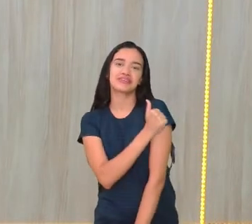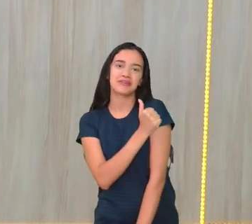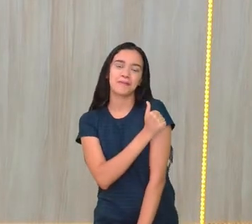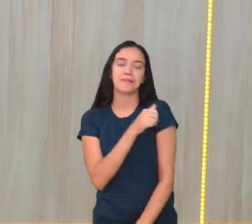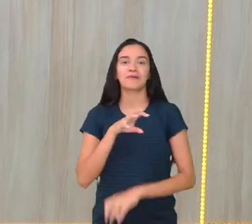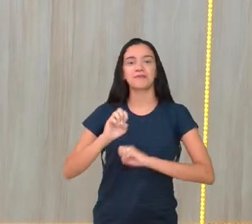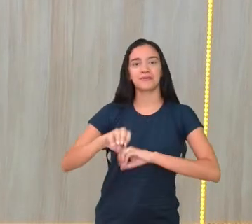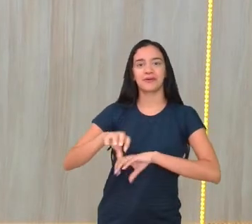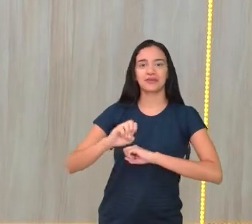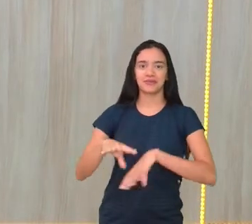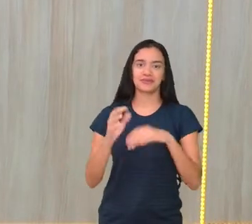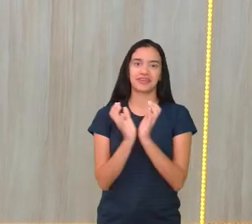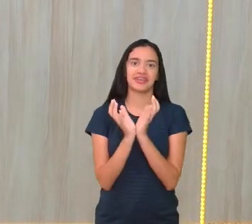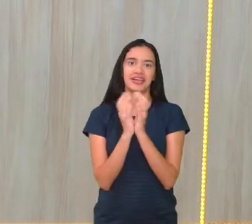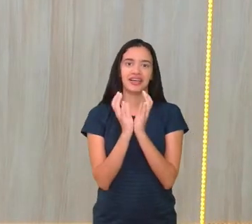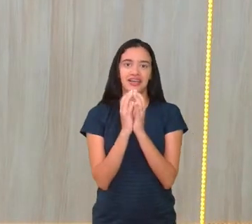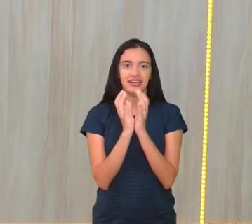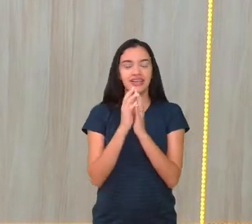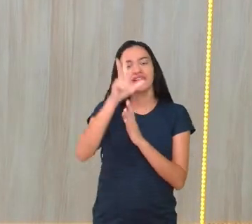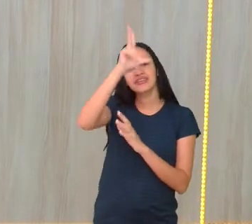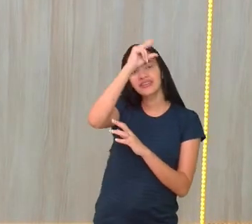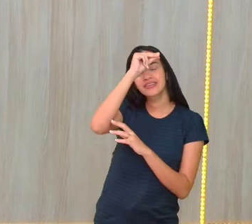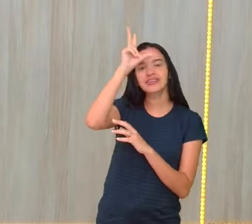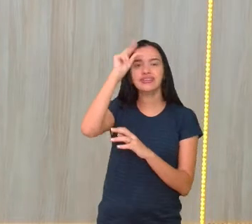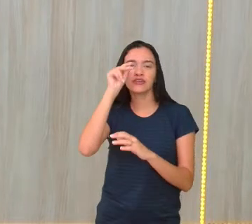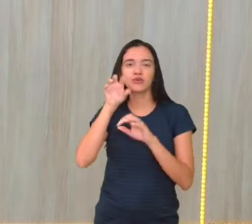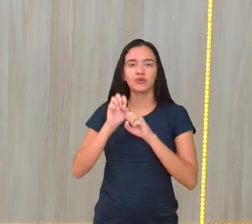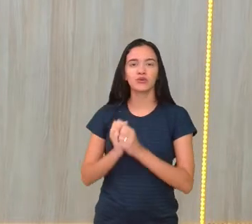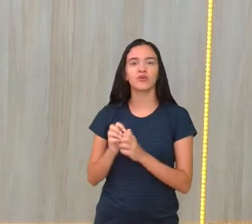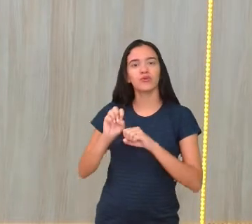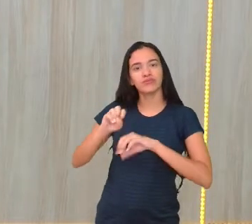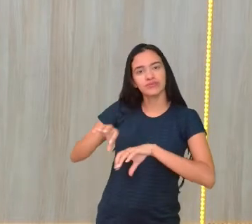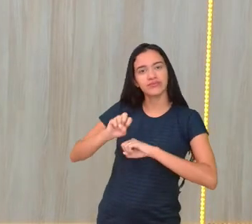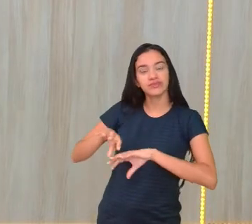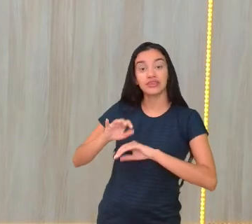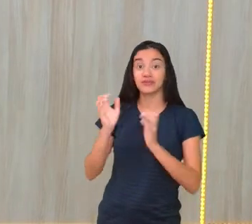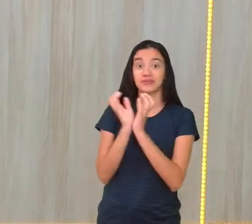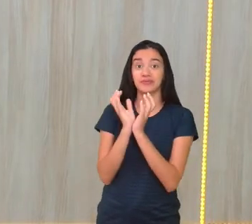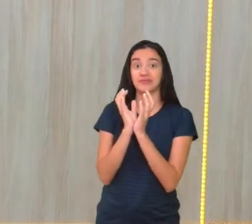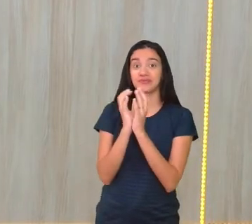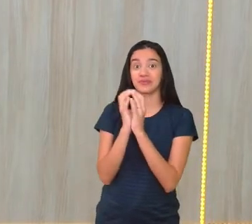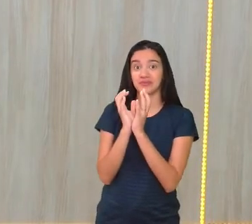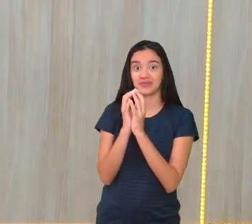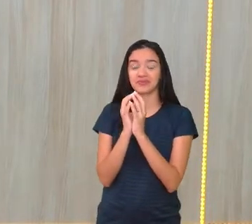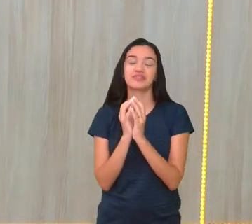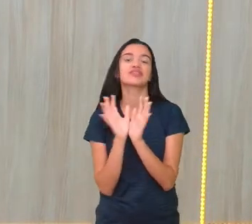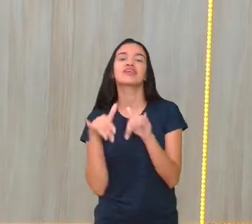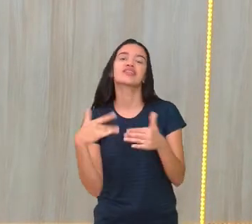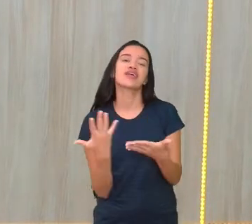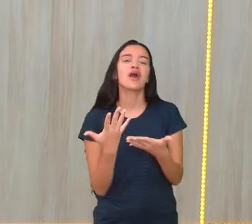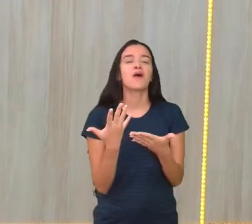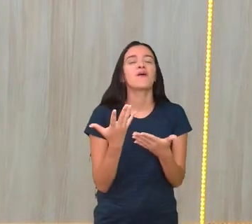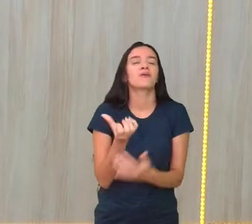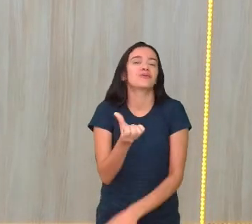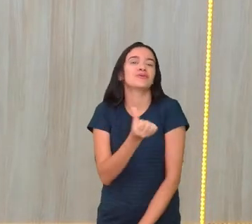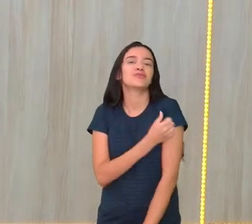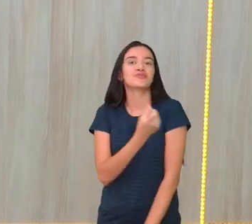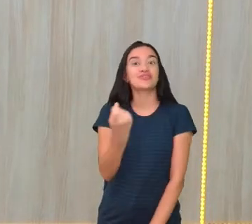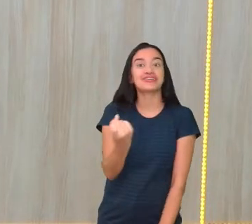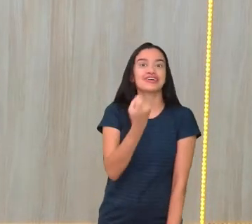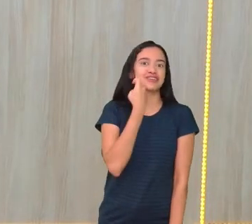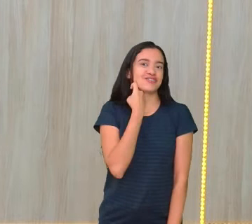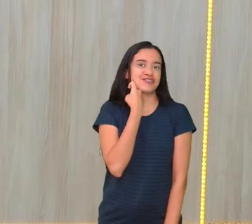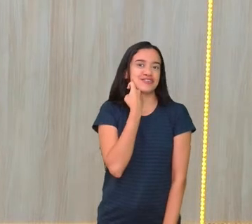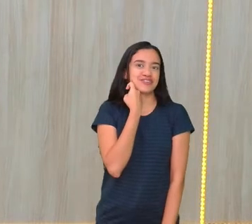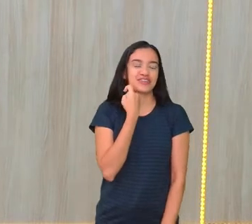do Educa Recife, da Prefeitura do Recife. E nesse sentido, já nesse clima aí do sextou,